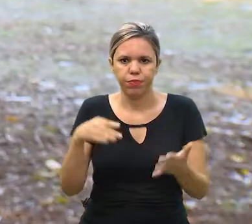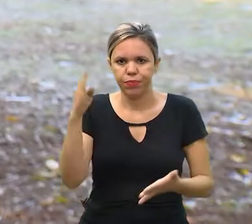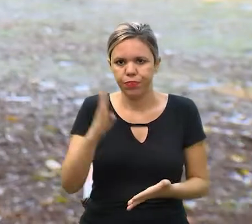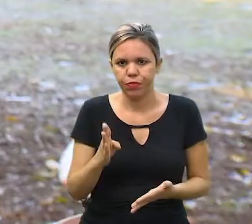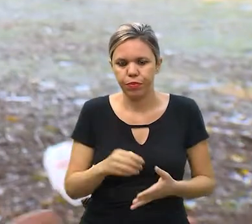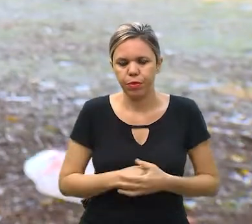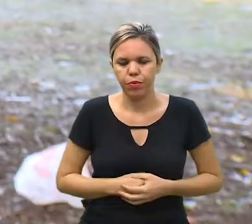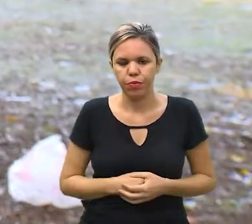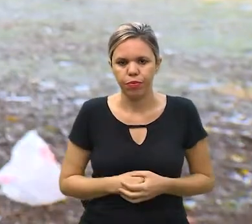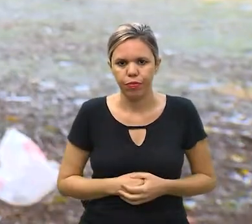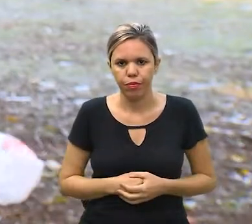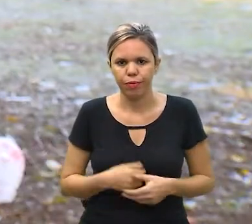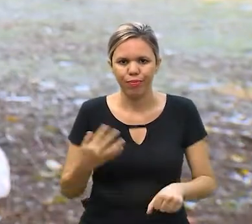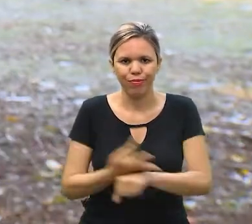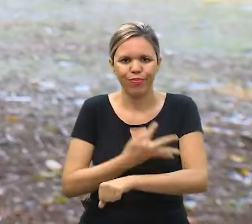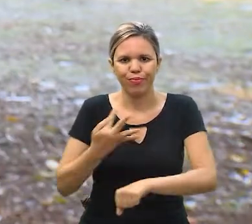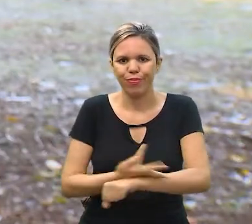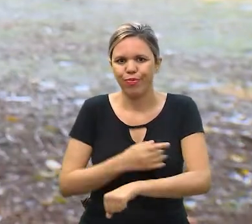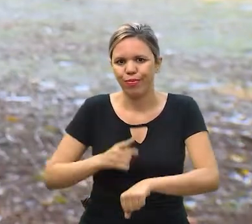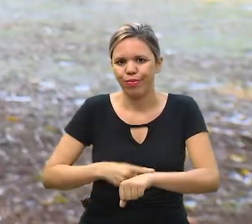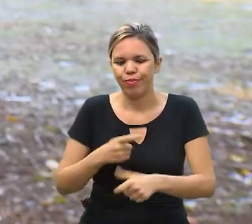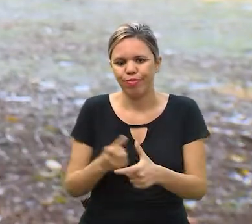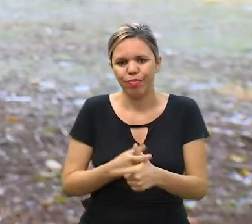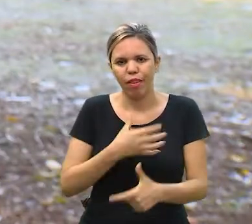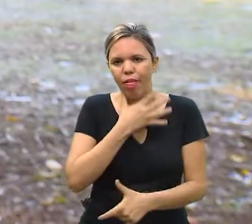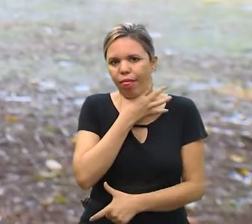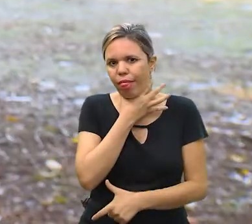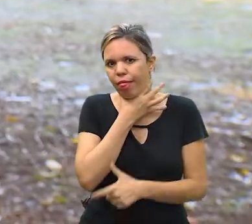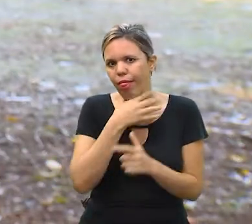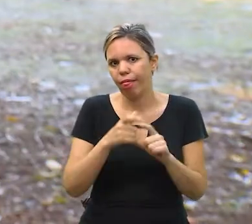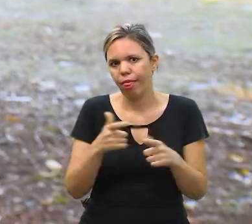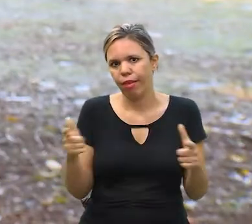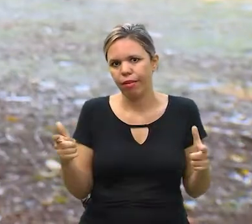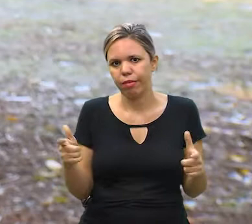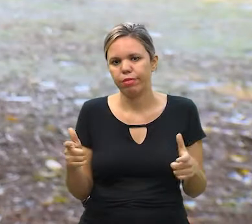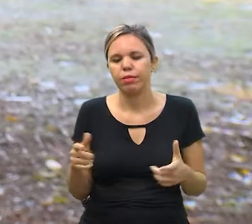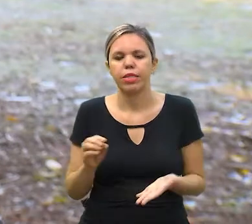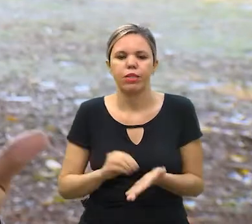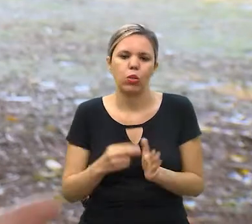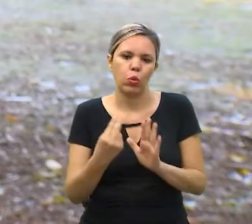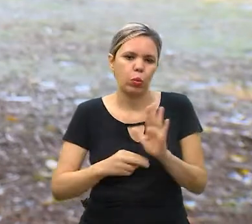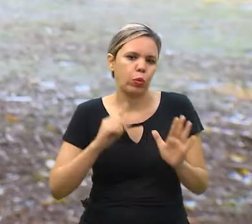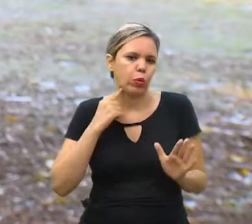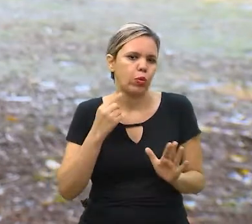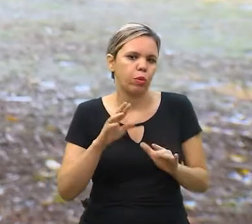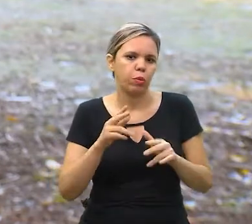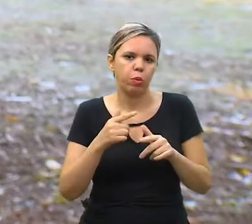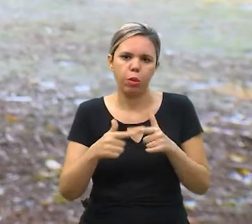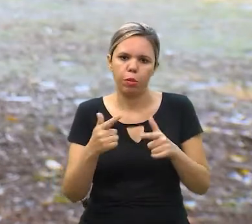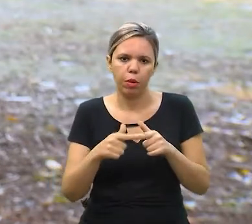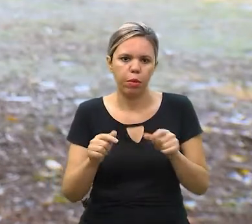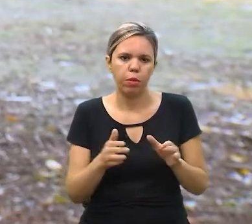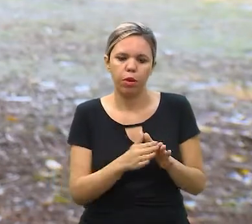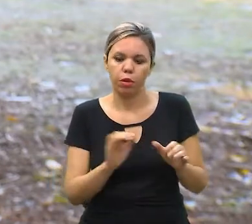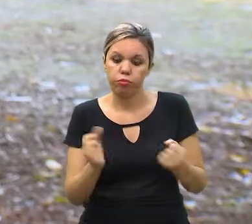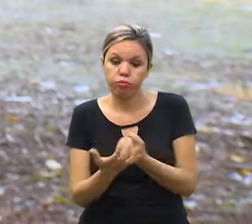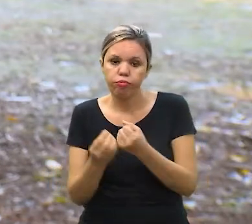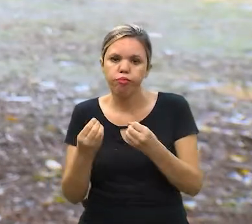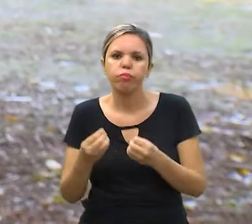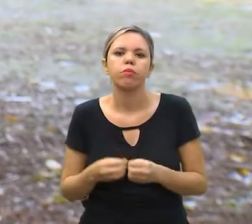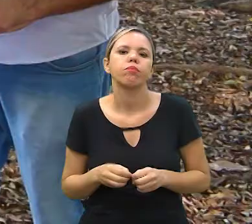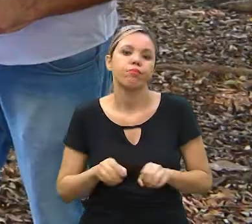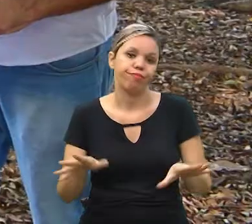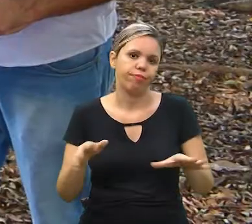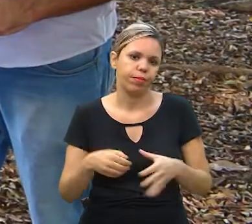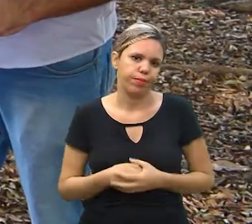brasileira ela está passando por um momento de endividamento muito grande e de inadimplência muito grande, até por conta de todos os males do coronavírus.